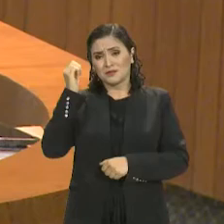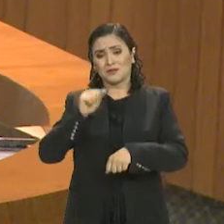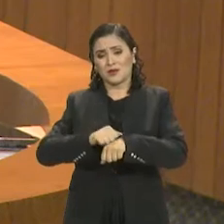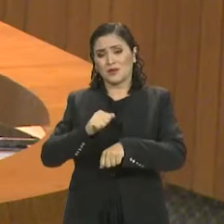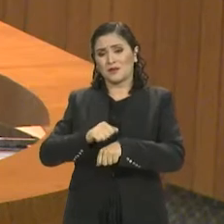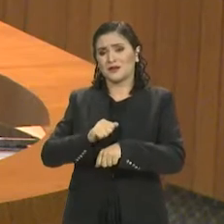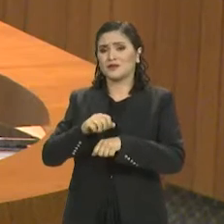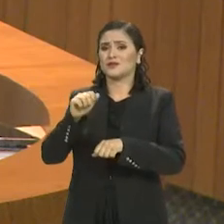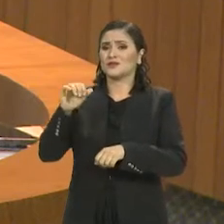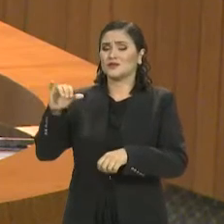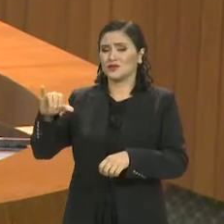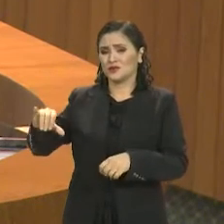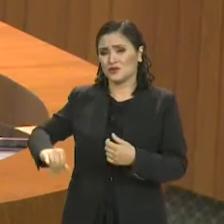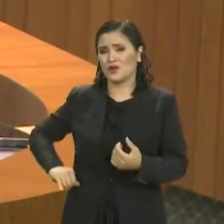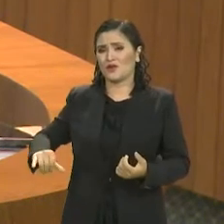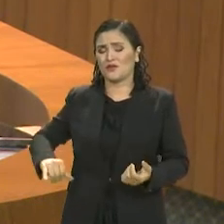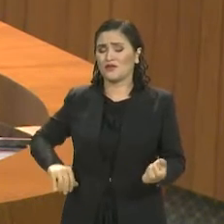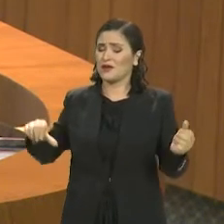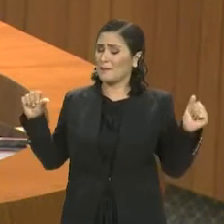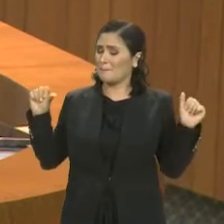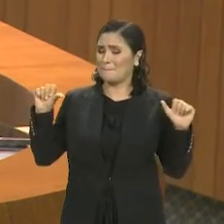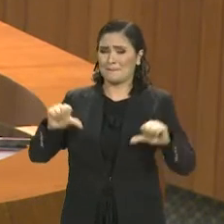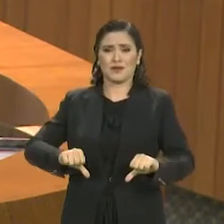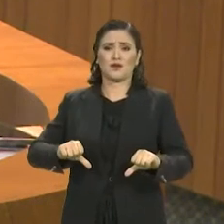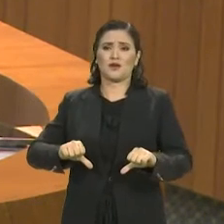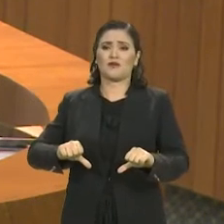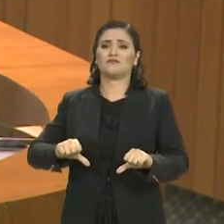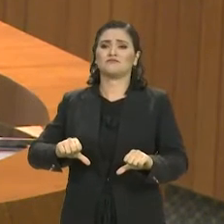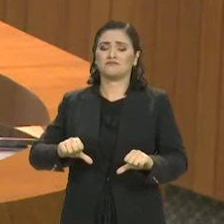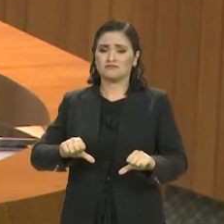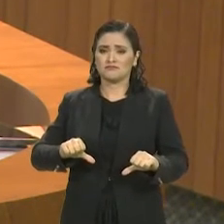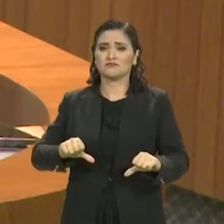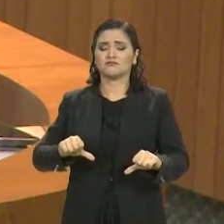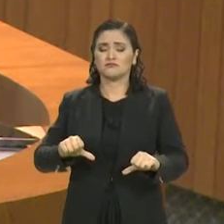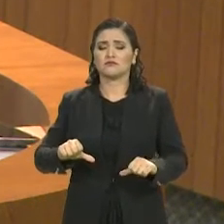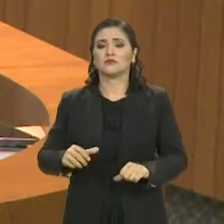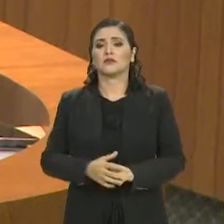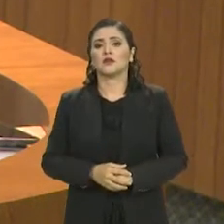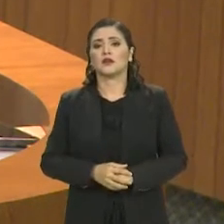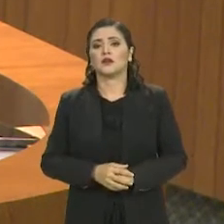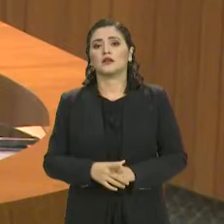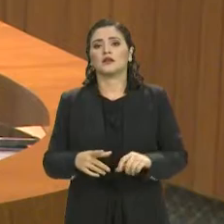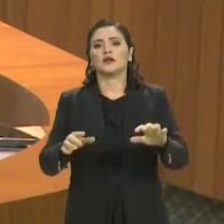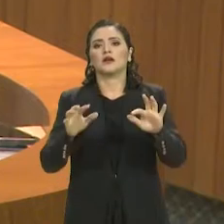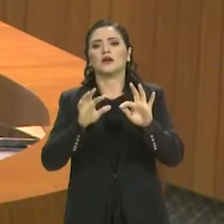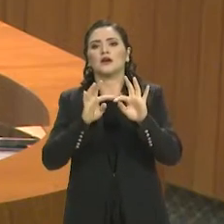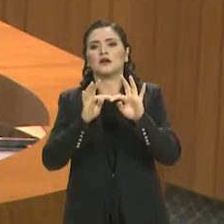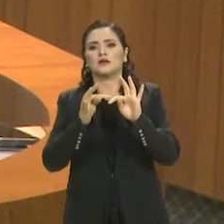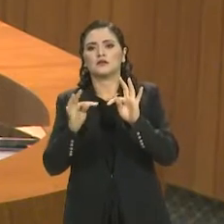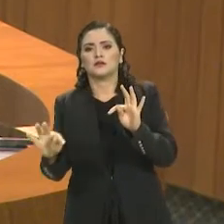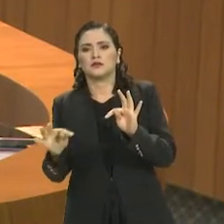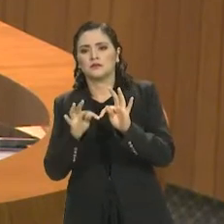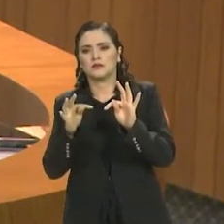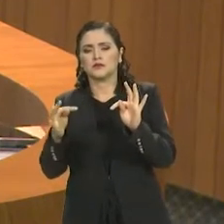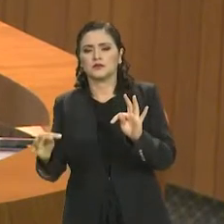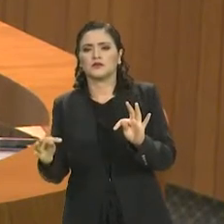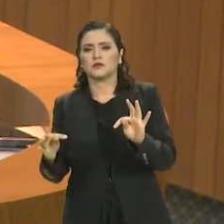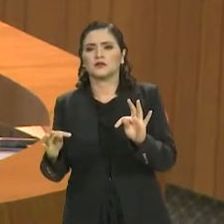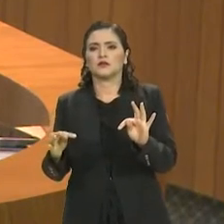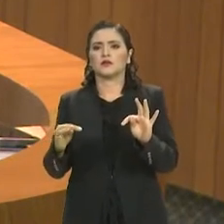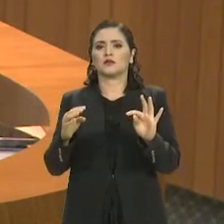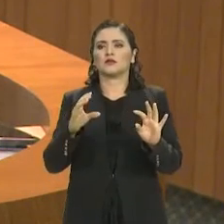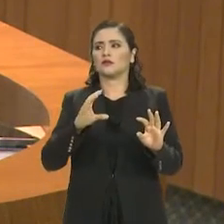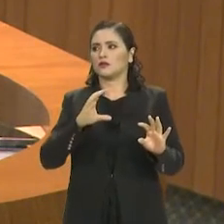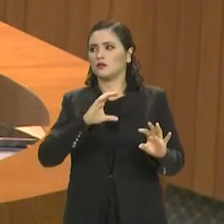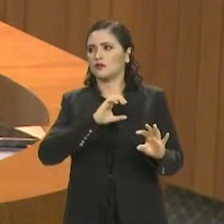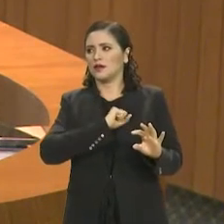renda, maior o sofrimento dentro de São Luís. E em relação ao terminal do Ocoamo, o que aconteceu? A estrutura metálica que